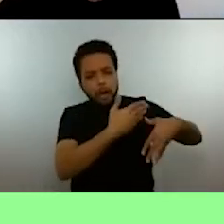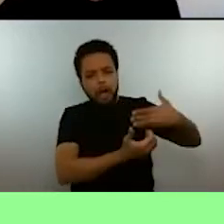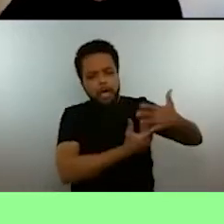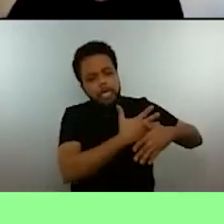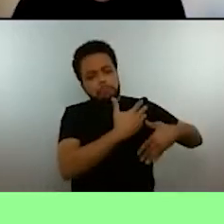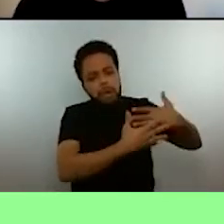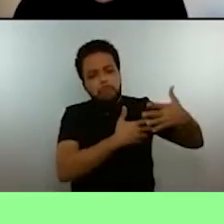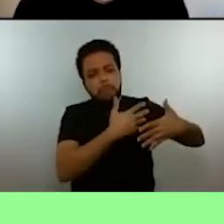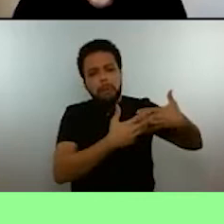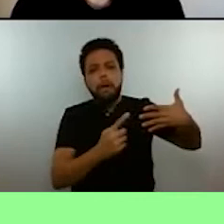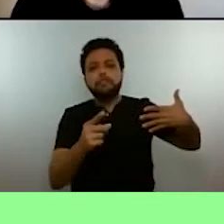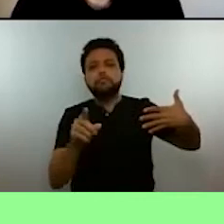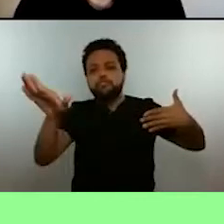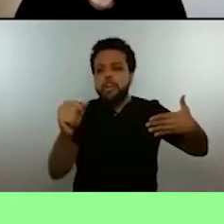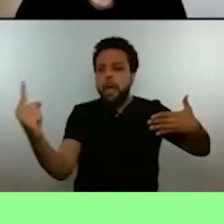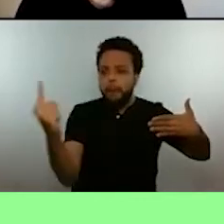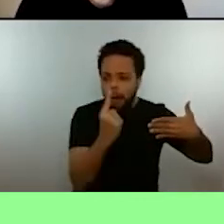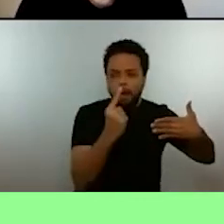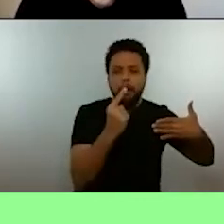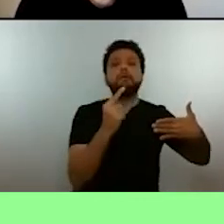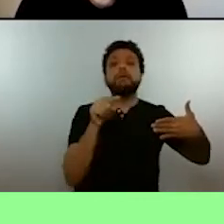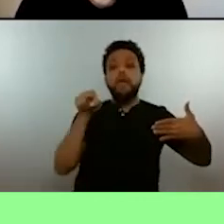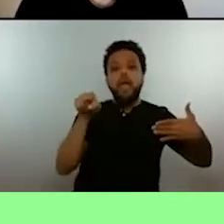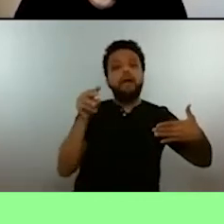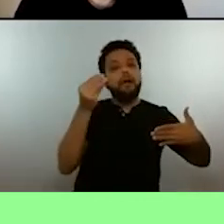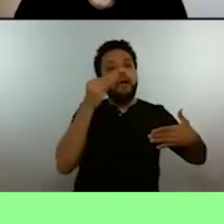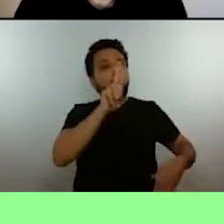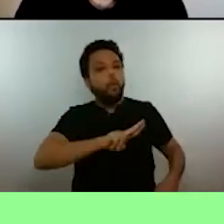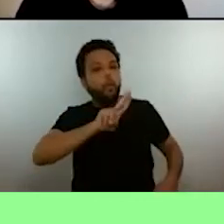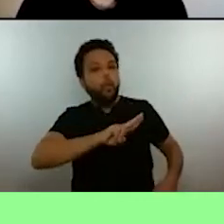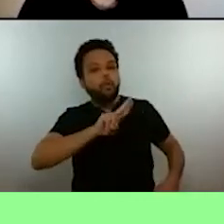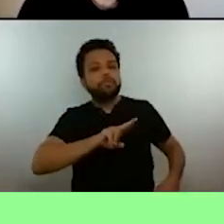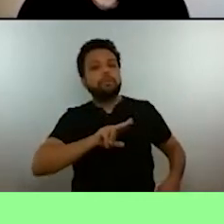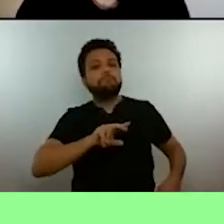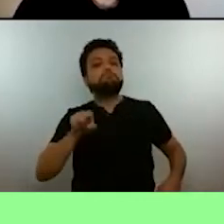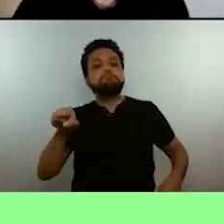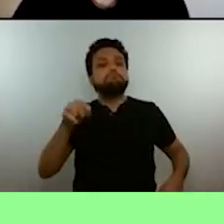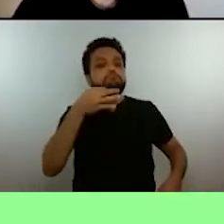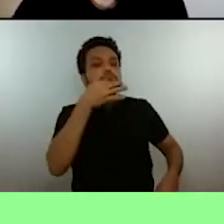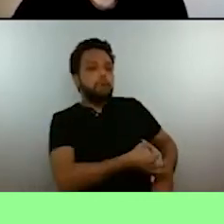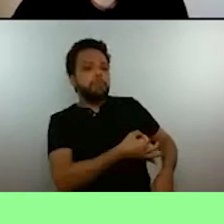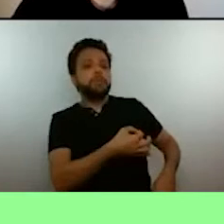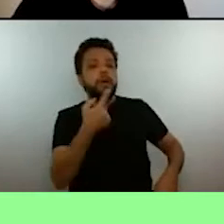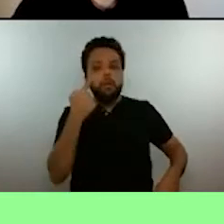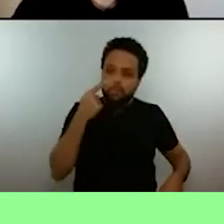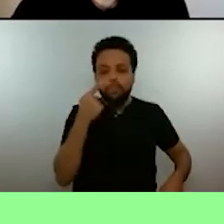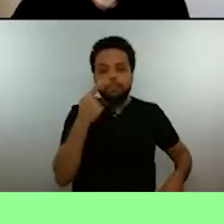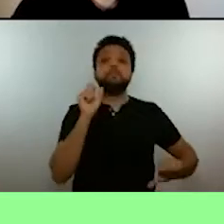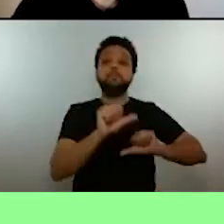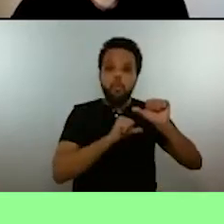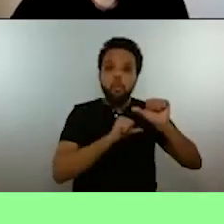usando. E aí, depois disso, a gente passa por um teste de usabilidade para